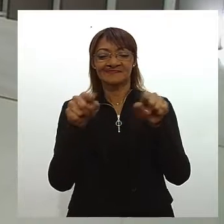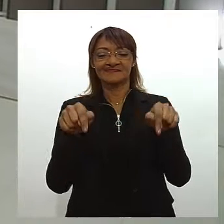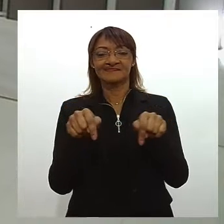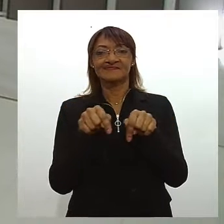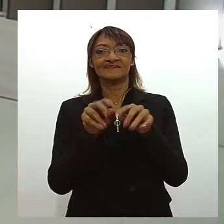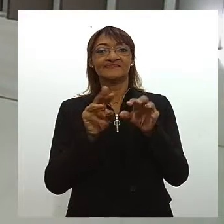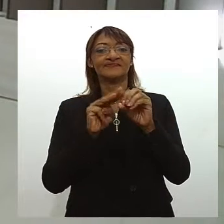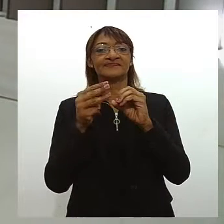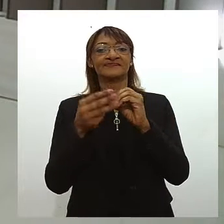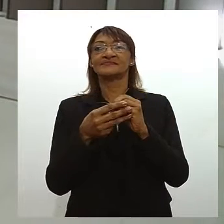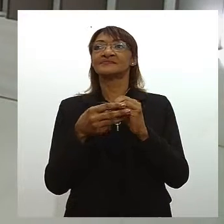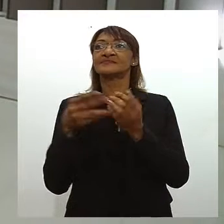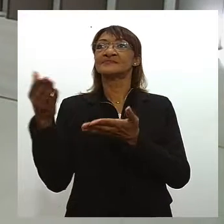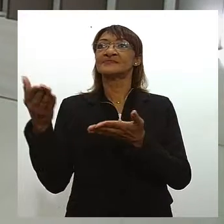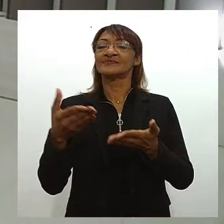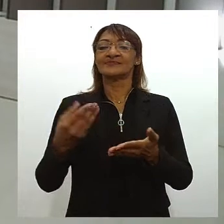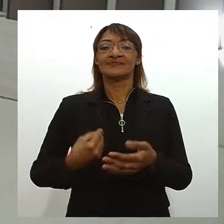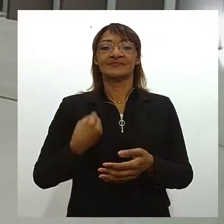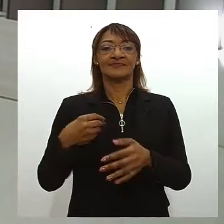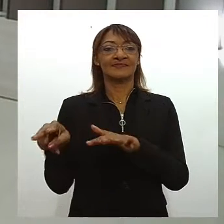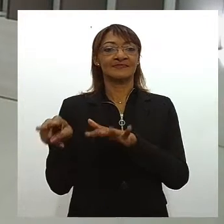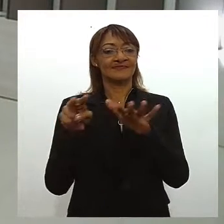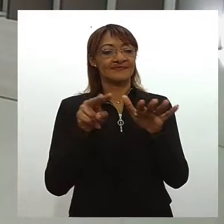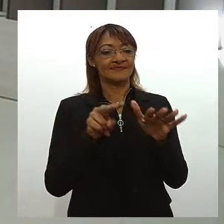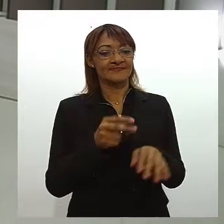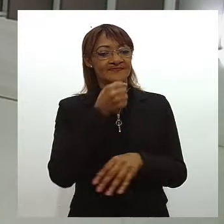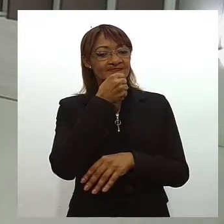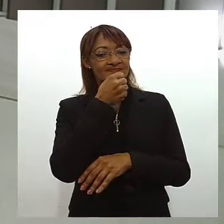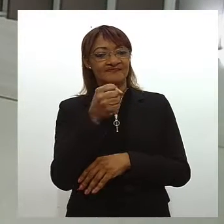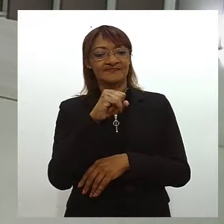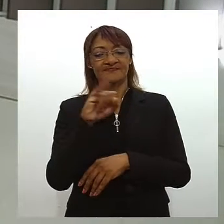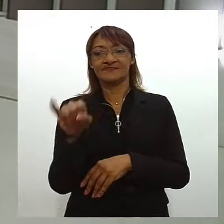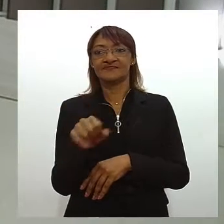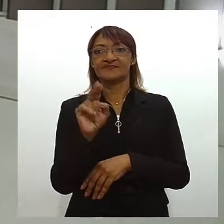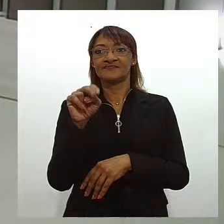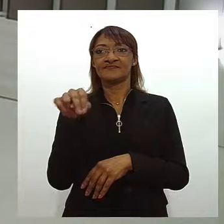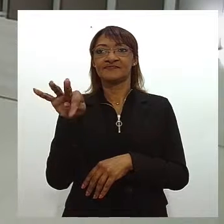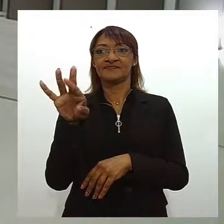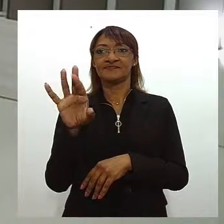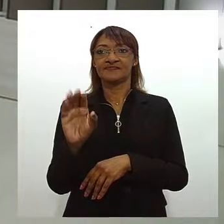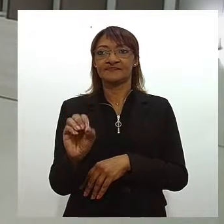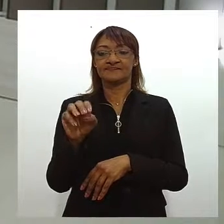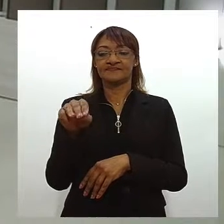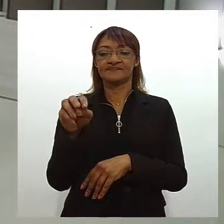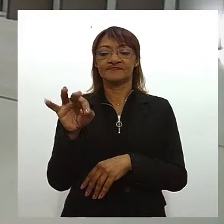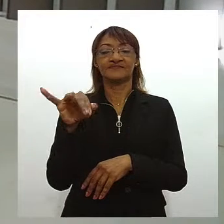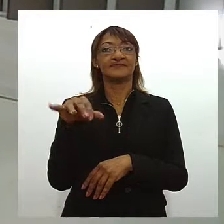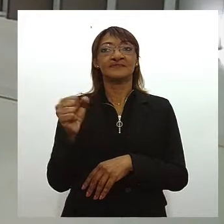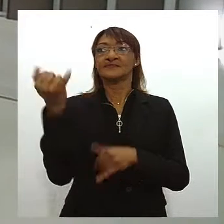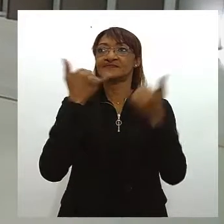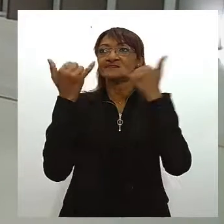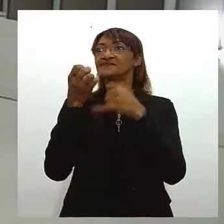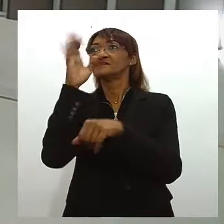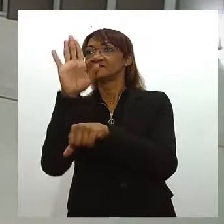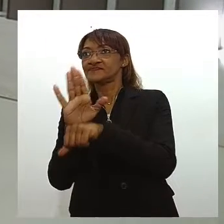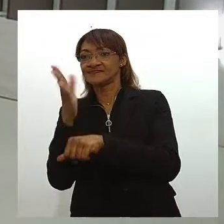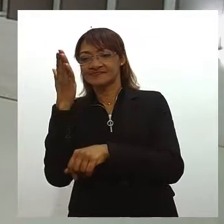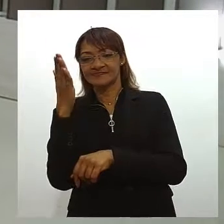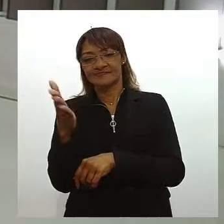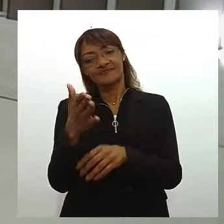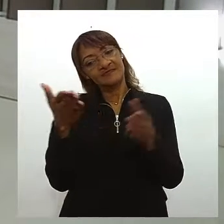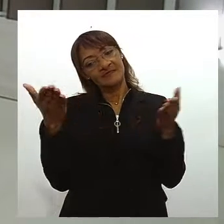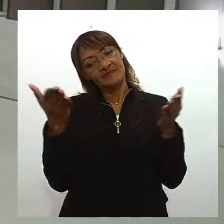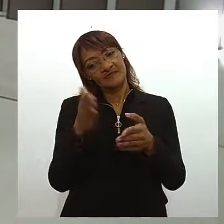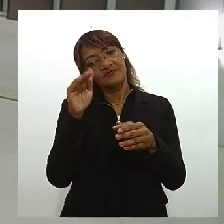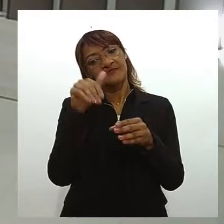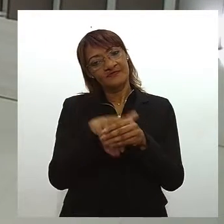Lese. Quem está com a gente essa semana é o repórter Júnior Matos. Ele traz todas as informações. Então, boa tarde, Júnior Matos. Hoje teve